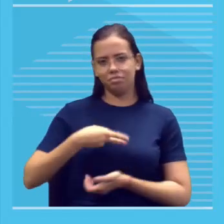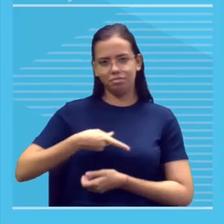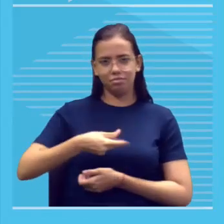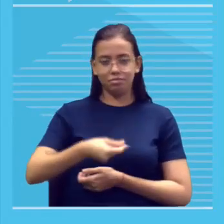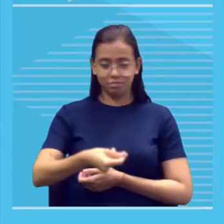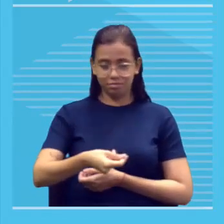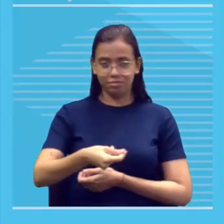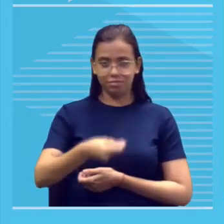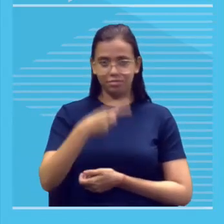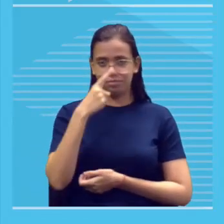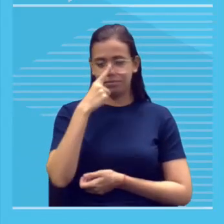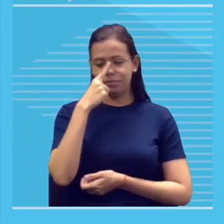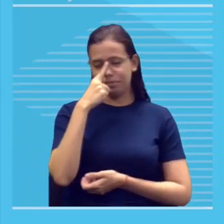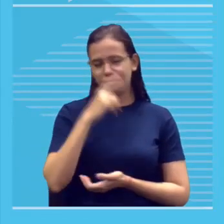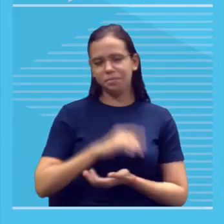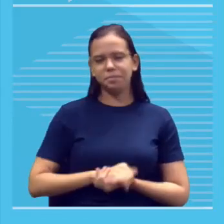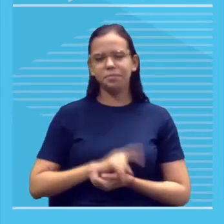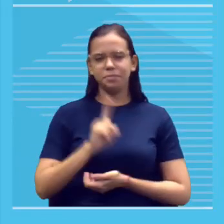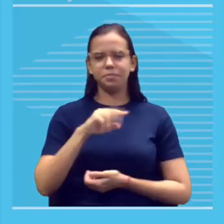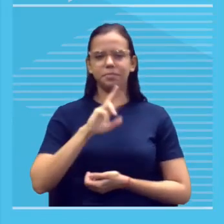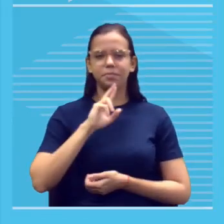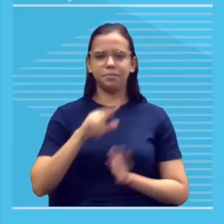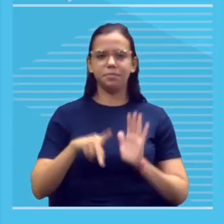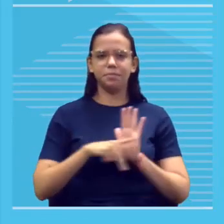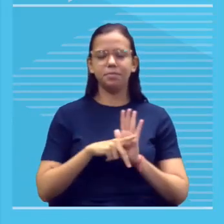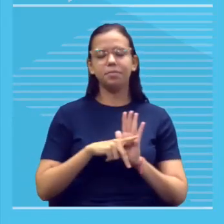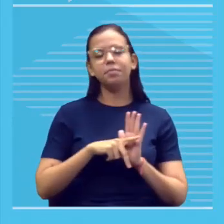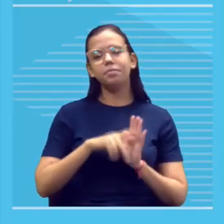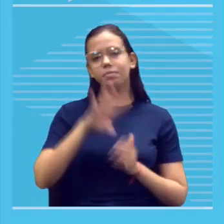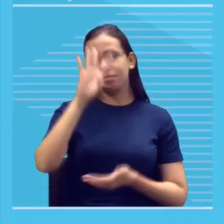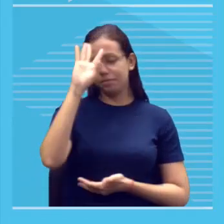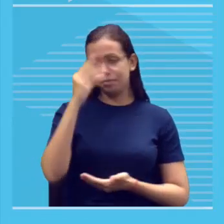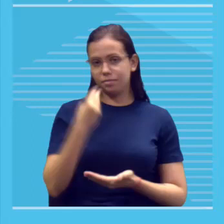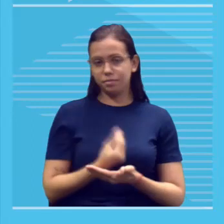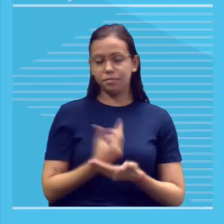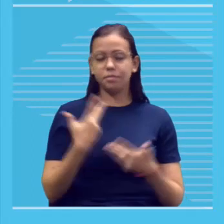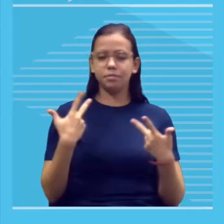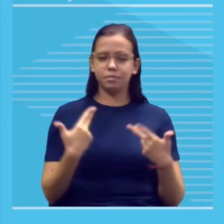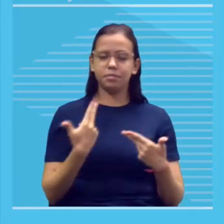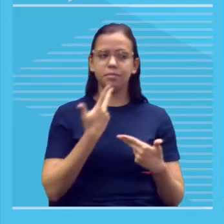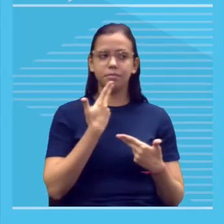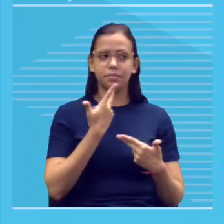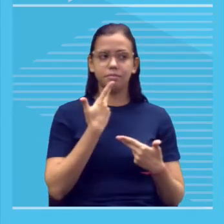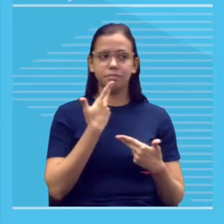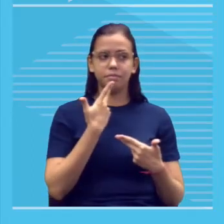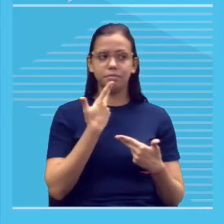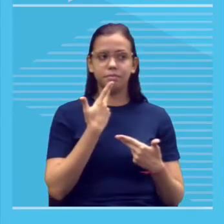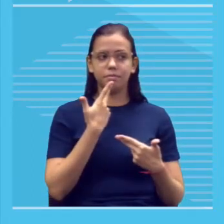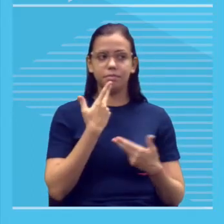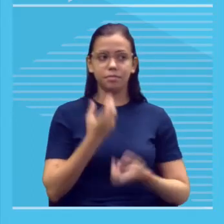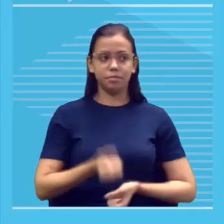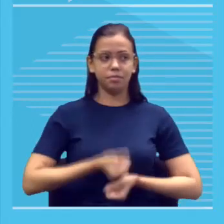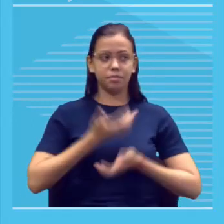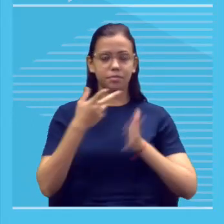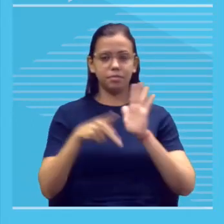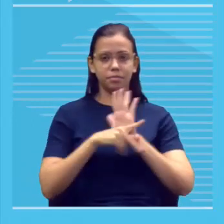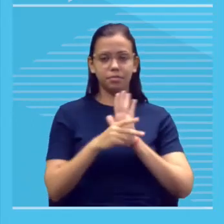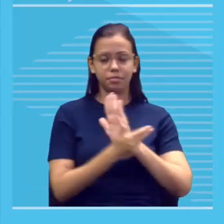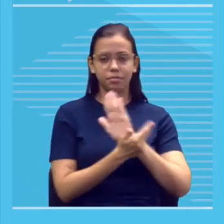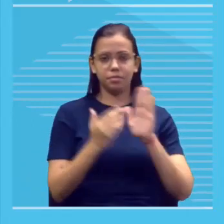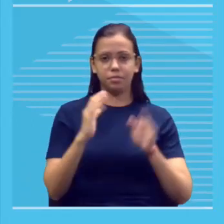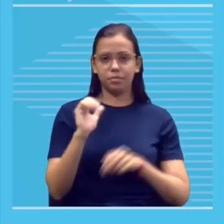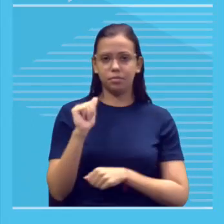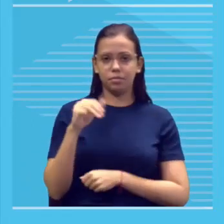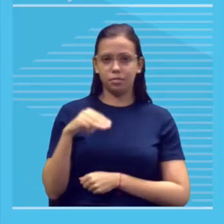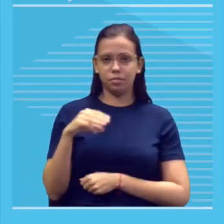para sempre é a resposta dos Espíritos né como fala no poema de Camões não é